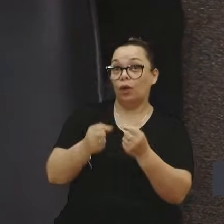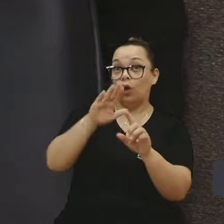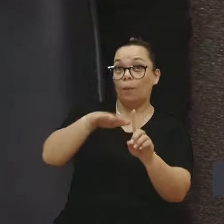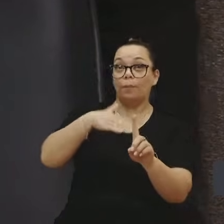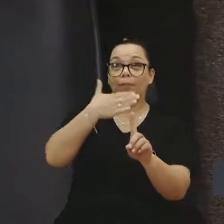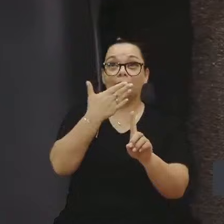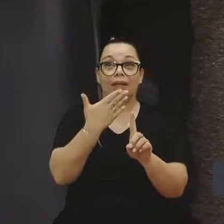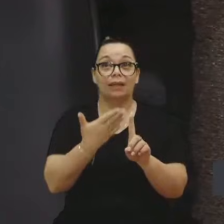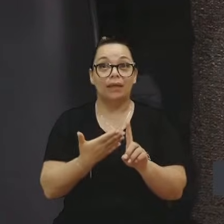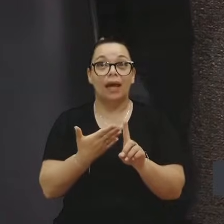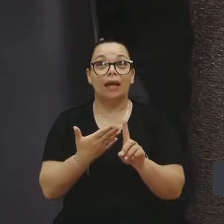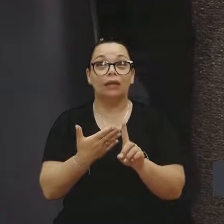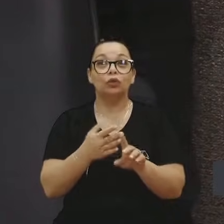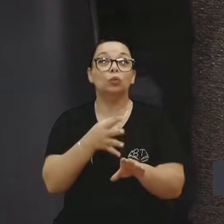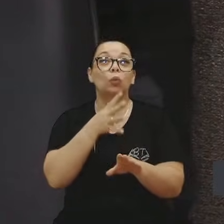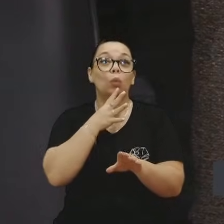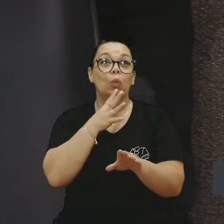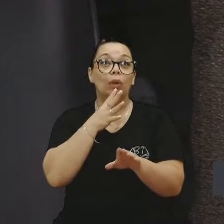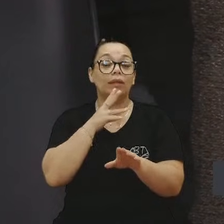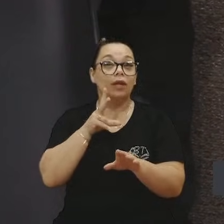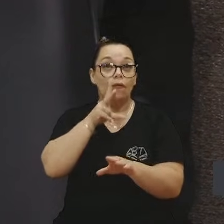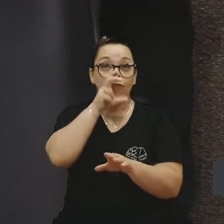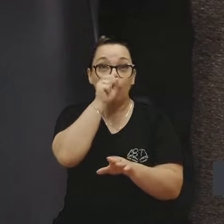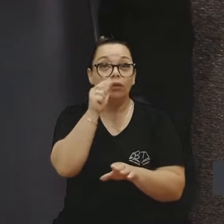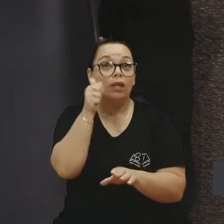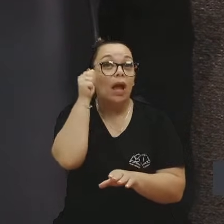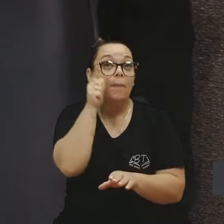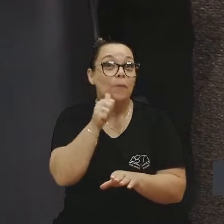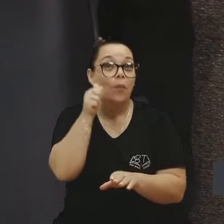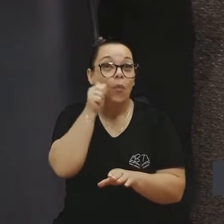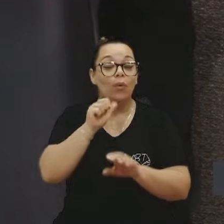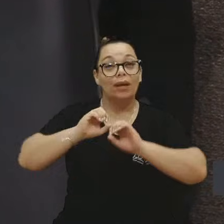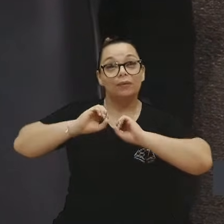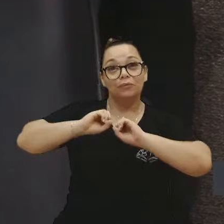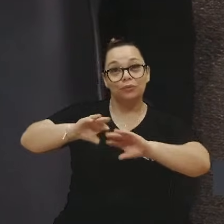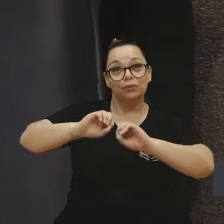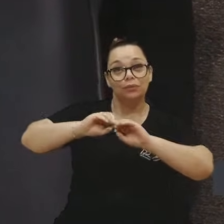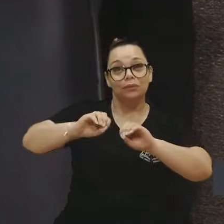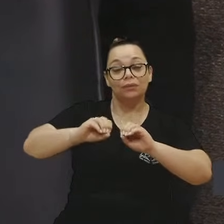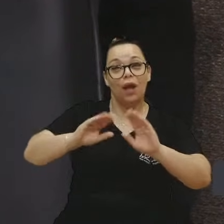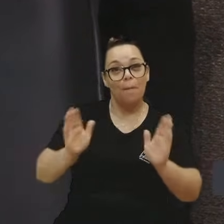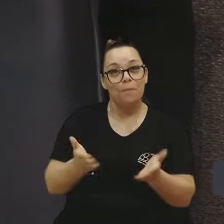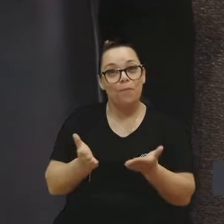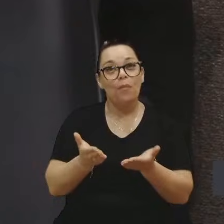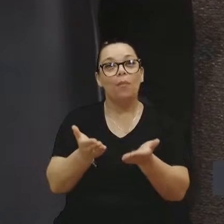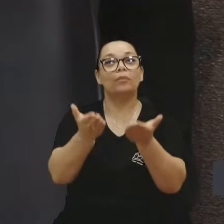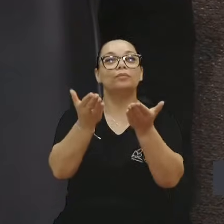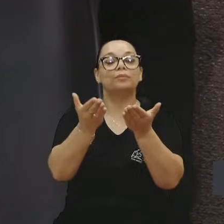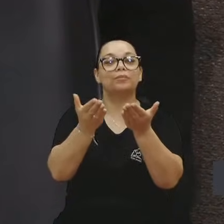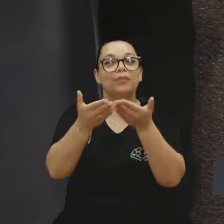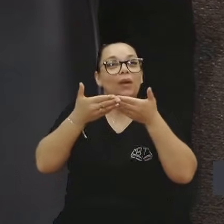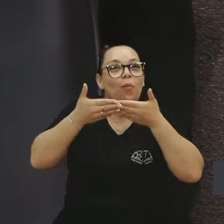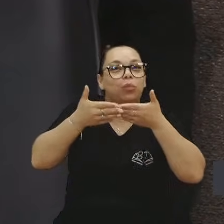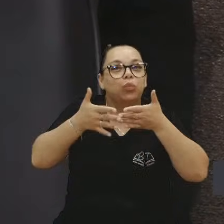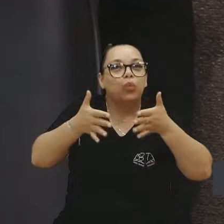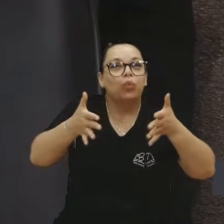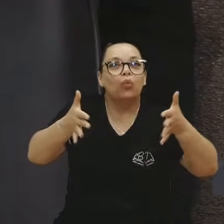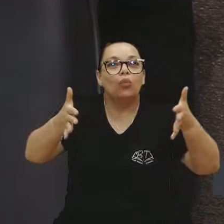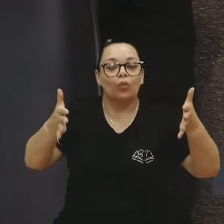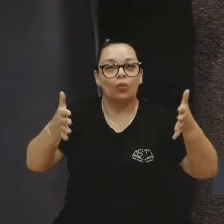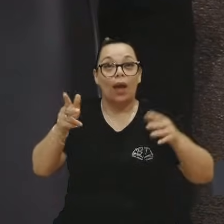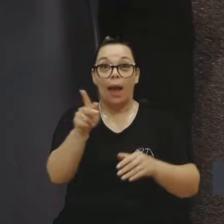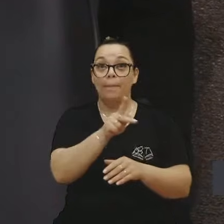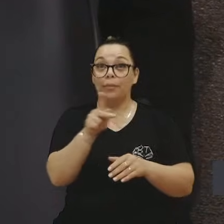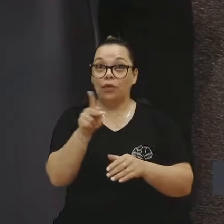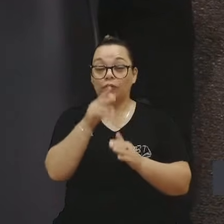homenagem, estamos reconhecendo a força da mulher que ensina, motiva e abre portas. A professora